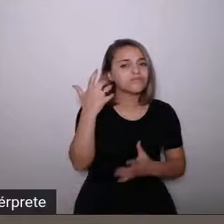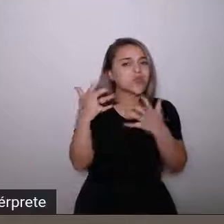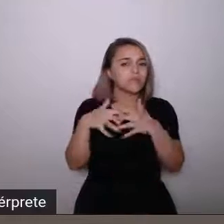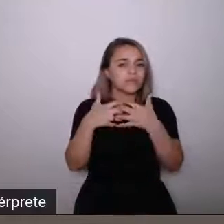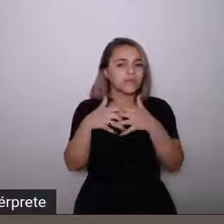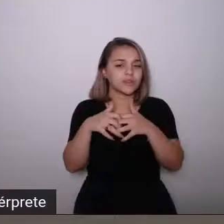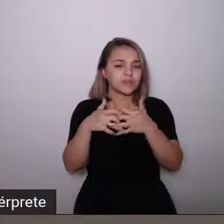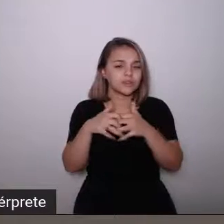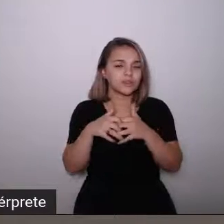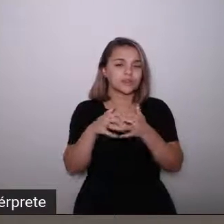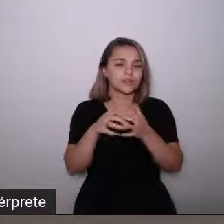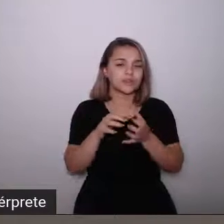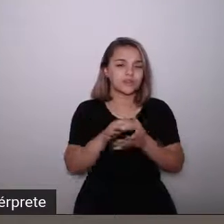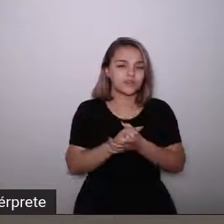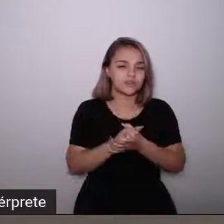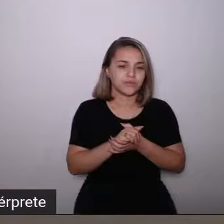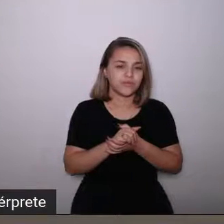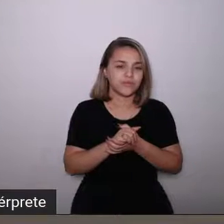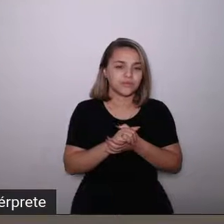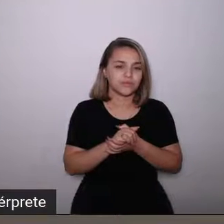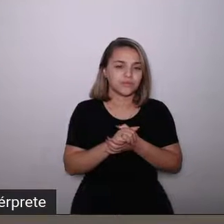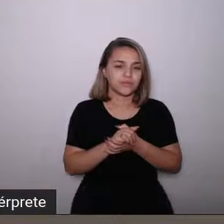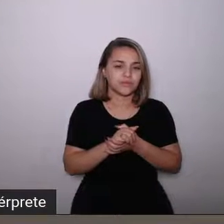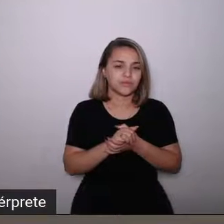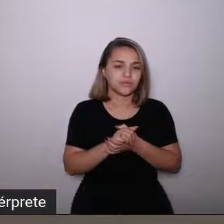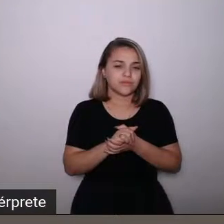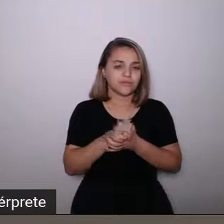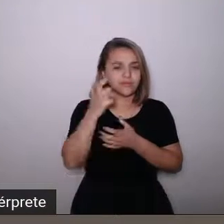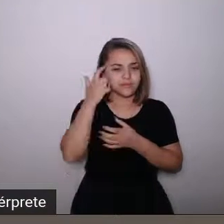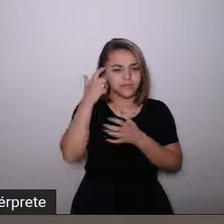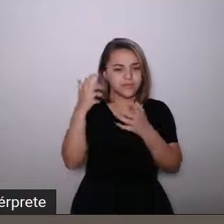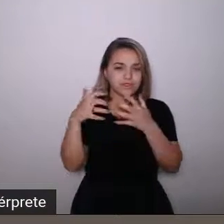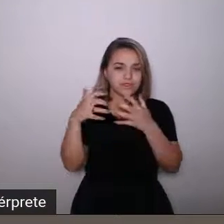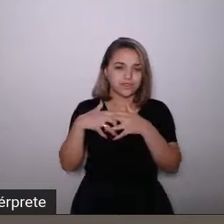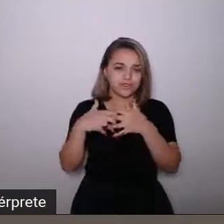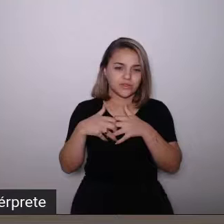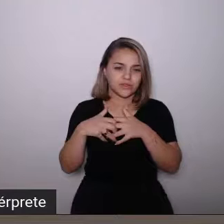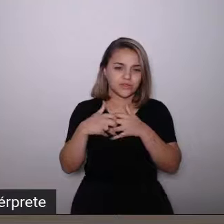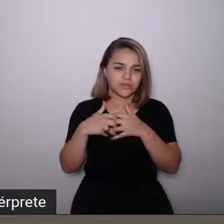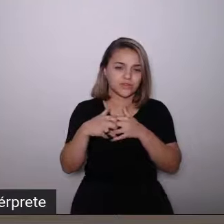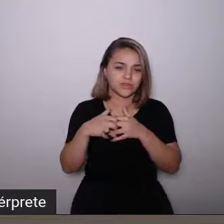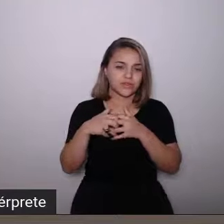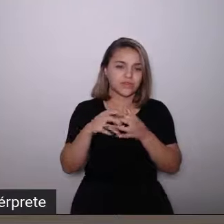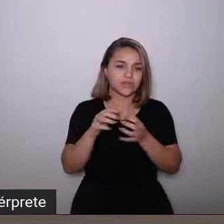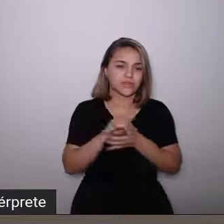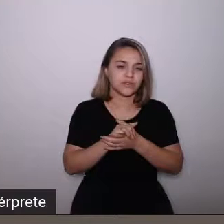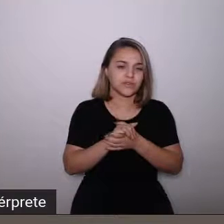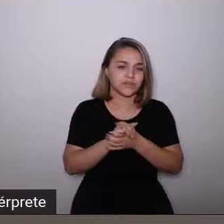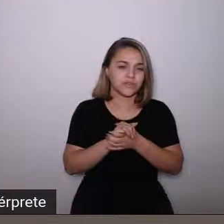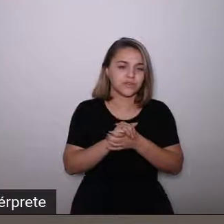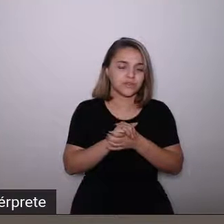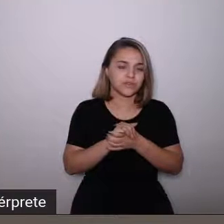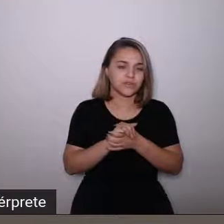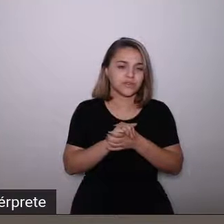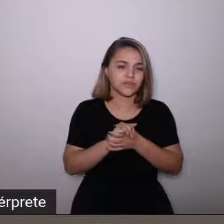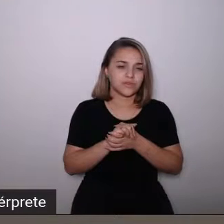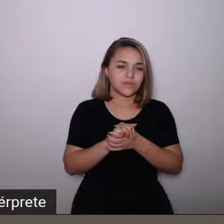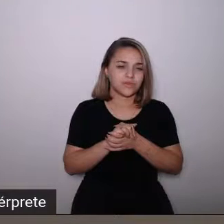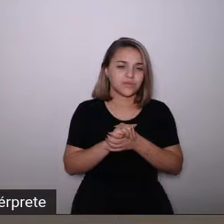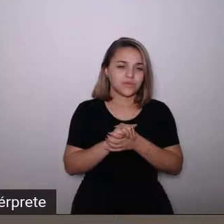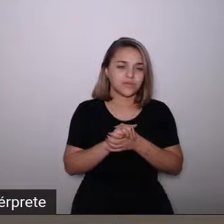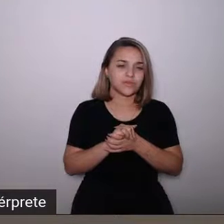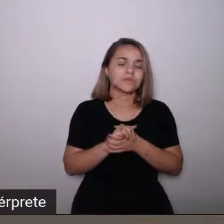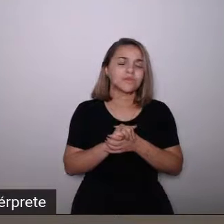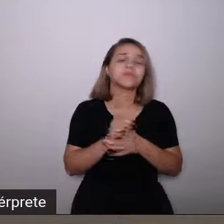que... Se a gente for pensar que o Mário Peixoto é um cineasta de um filme só, né?